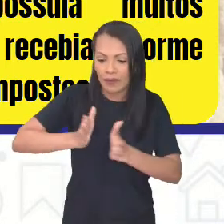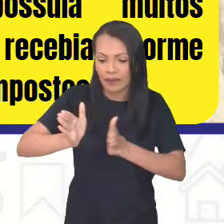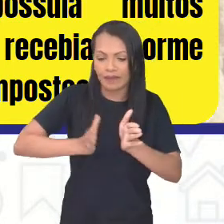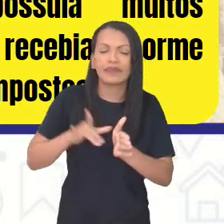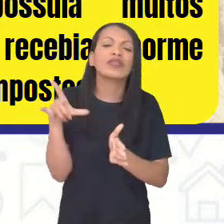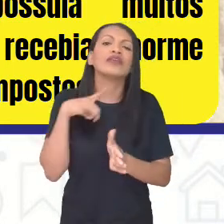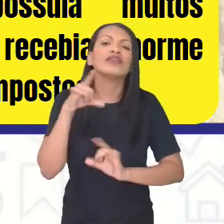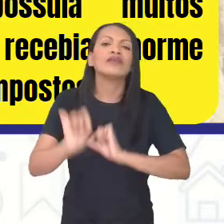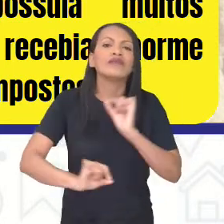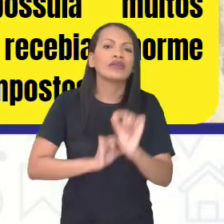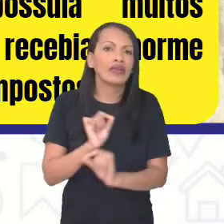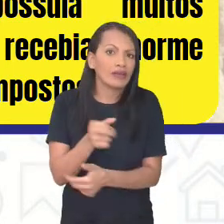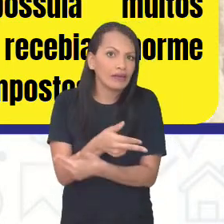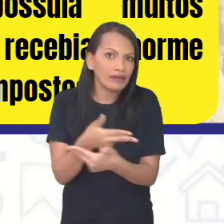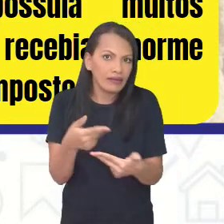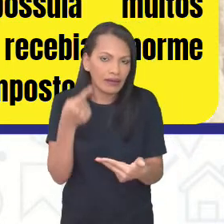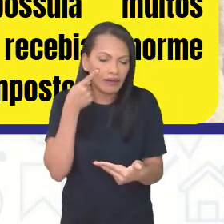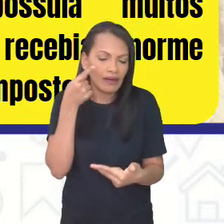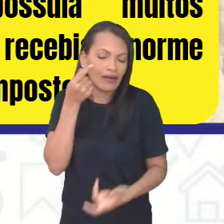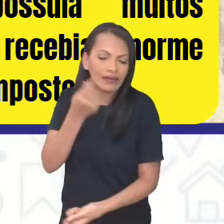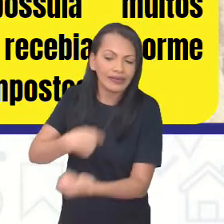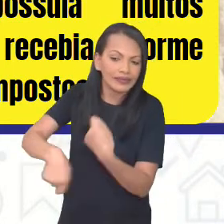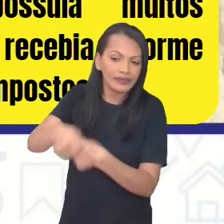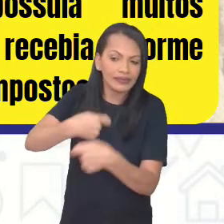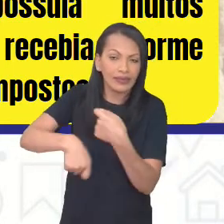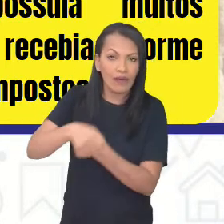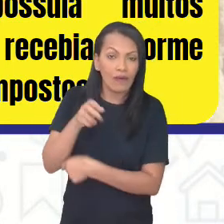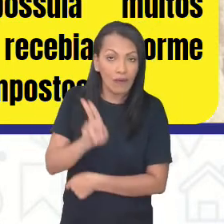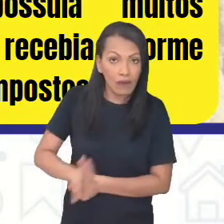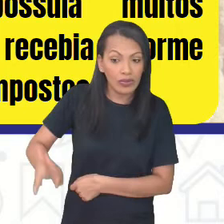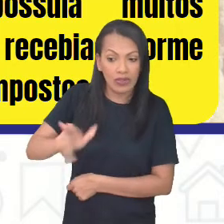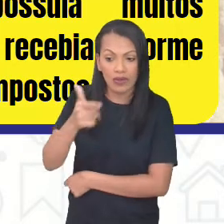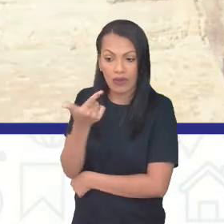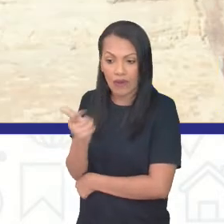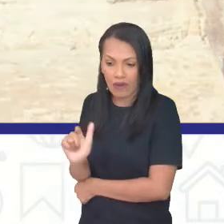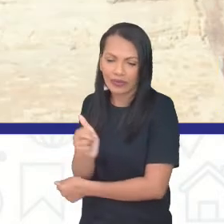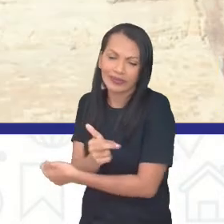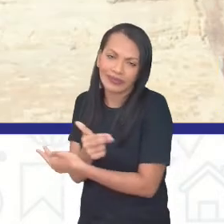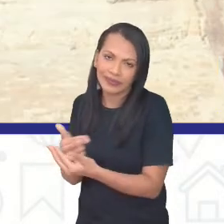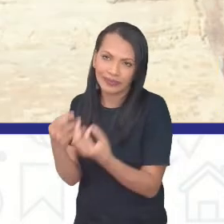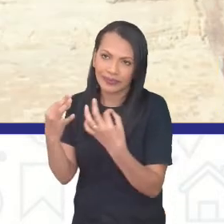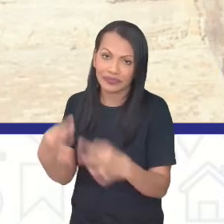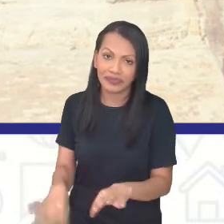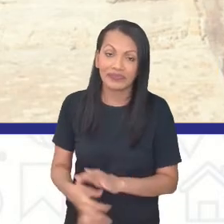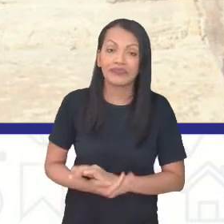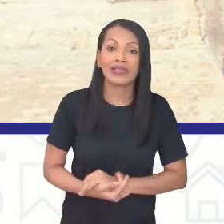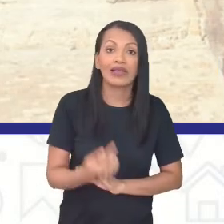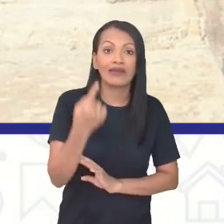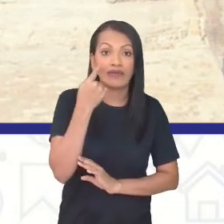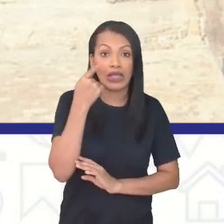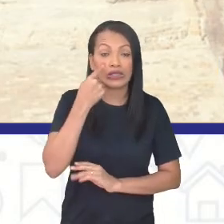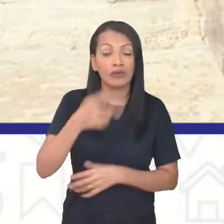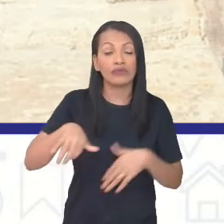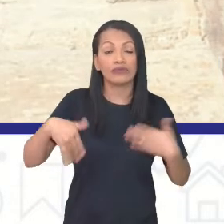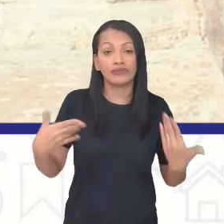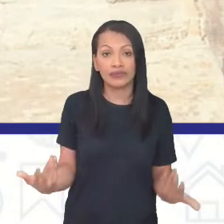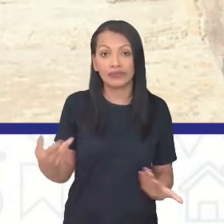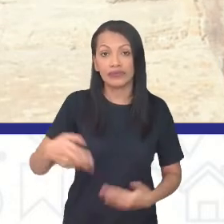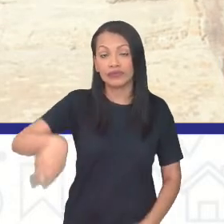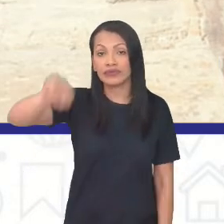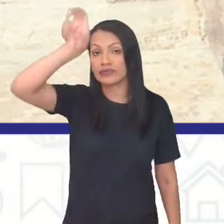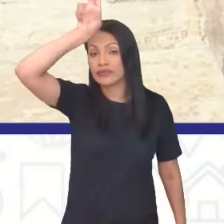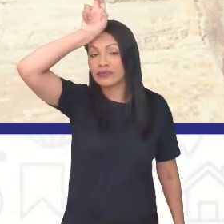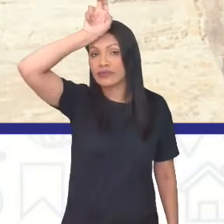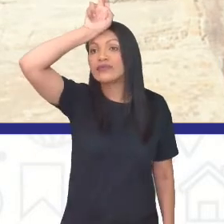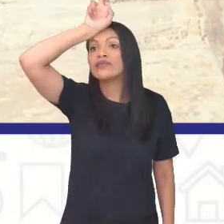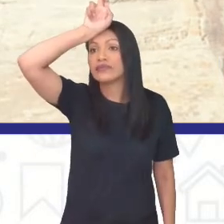a atividade, né, comercial se utilizando de outros produtos. Mas vejam, o faraó,